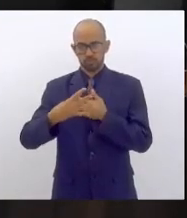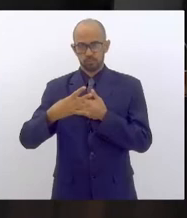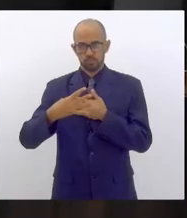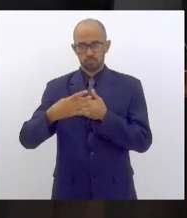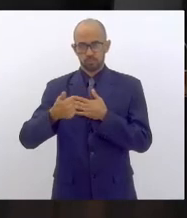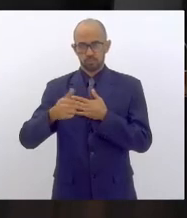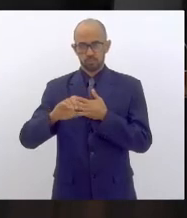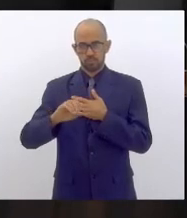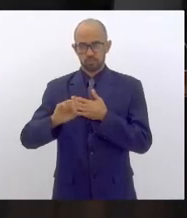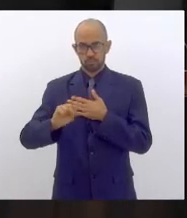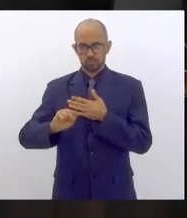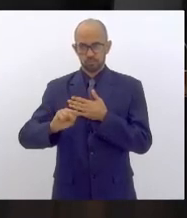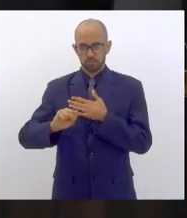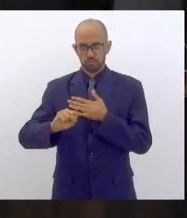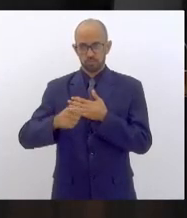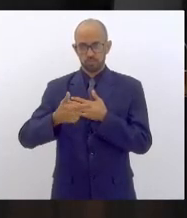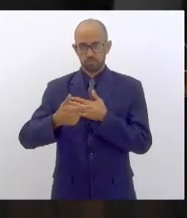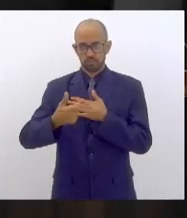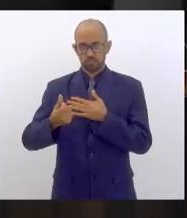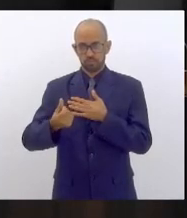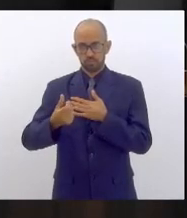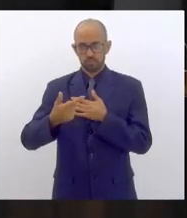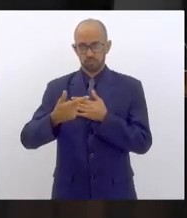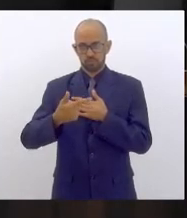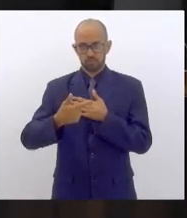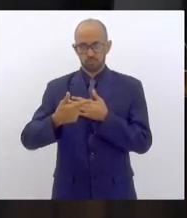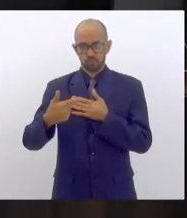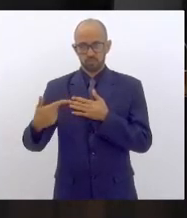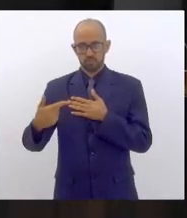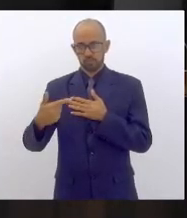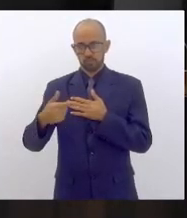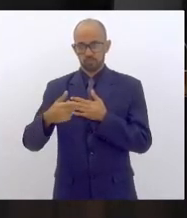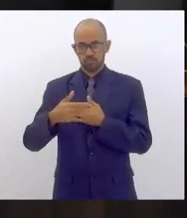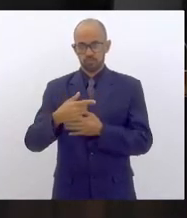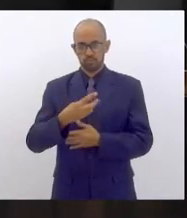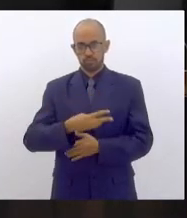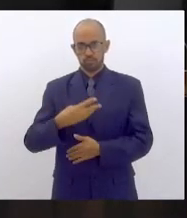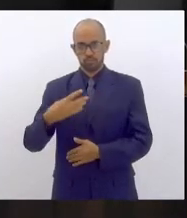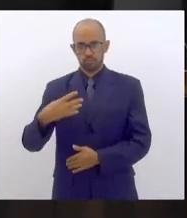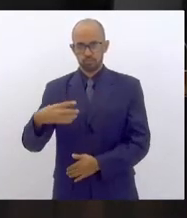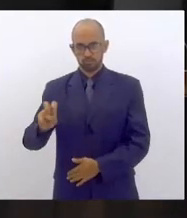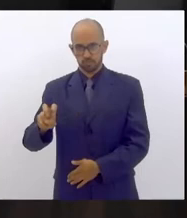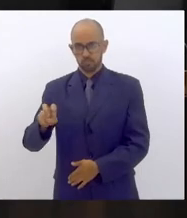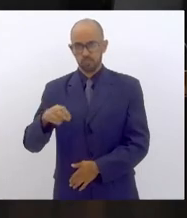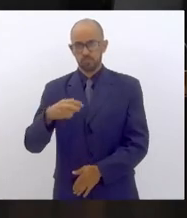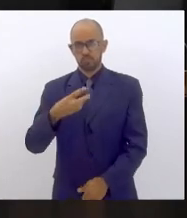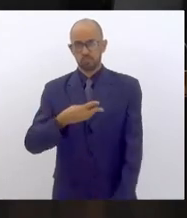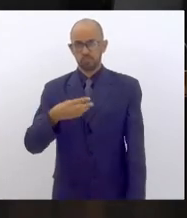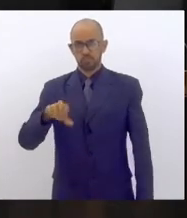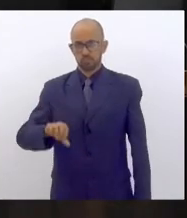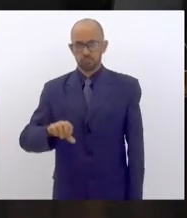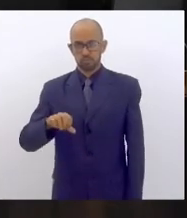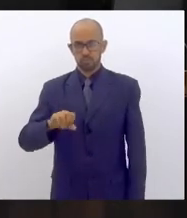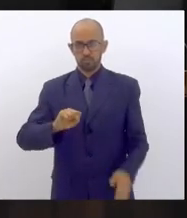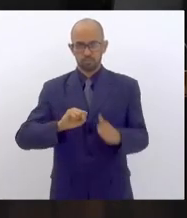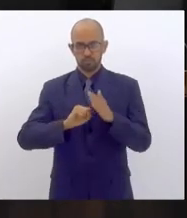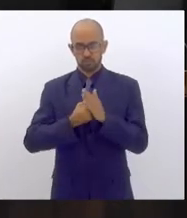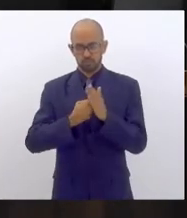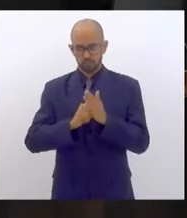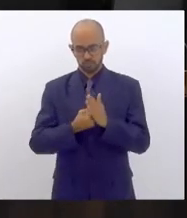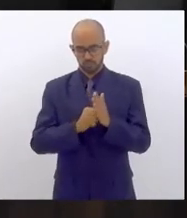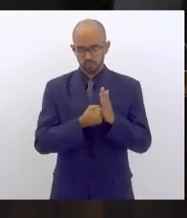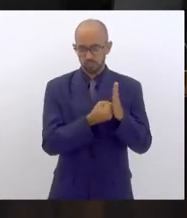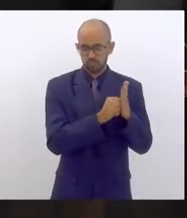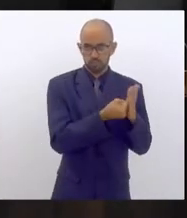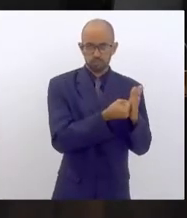18º, 26º, 32º, 33º, 35º, 37º, 39º vetos. Esses vetos